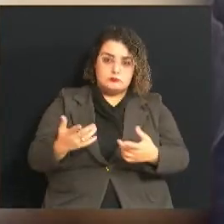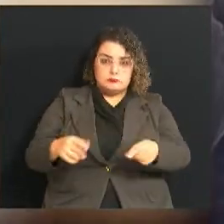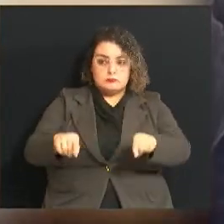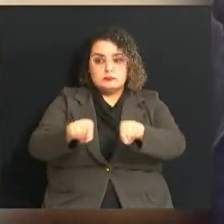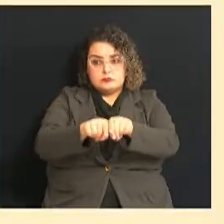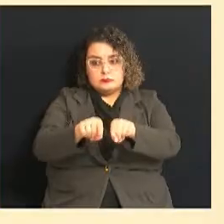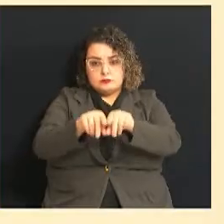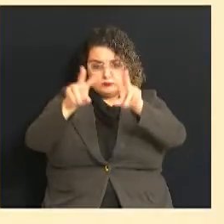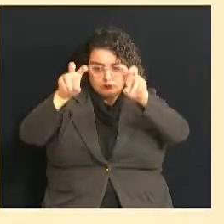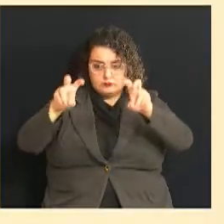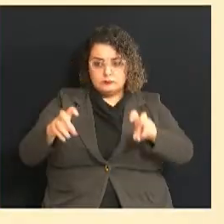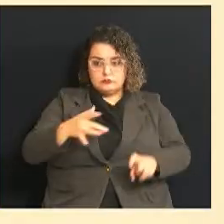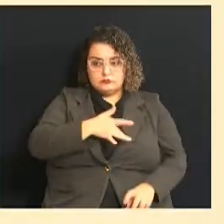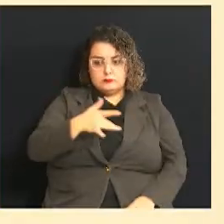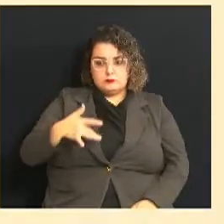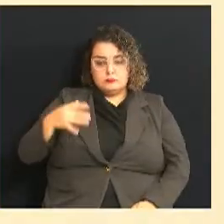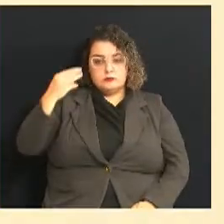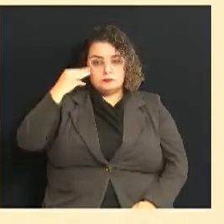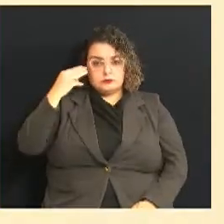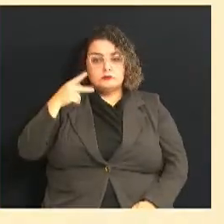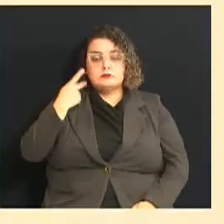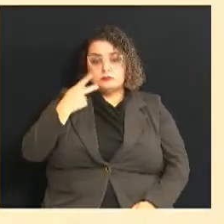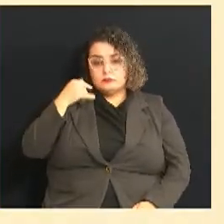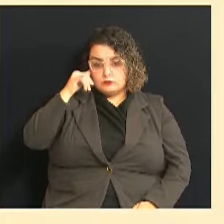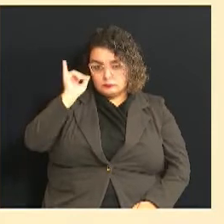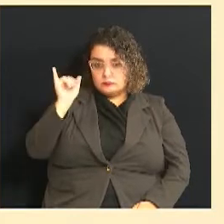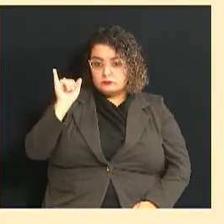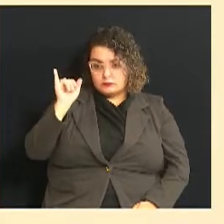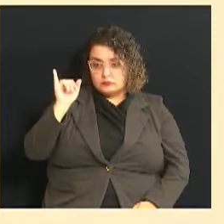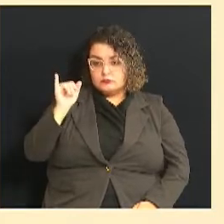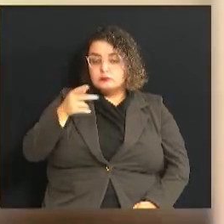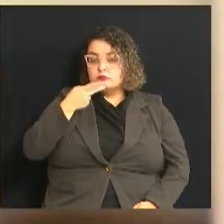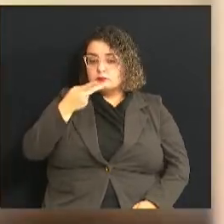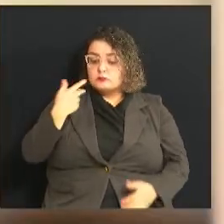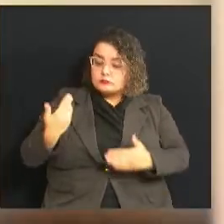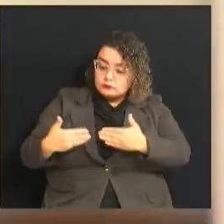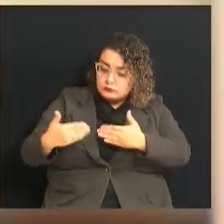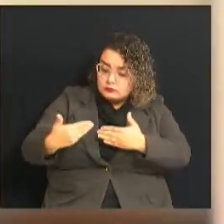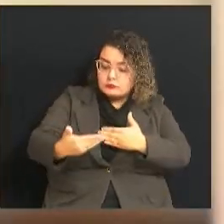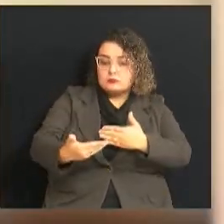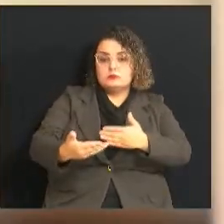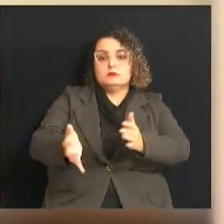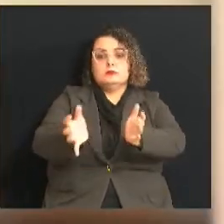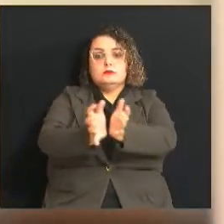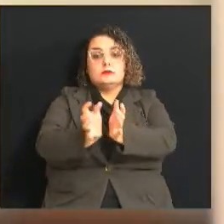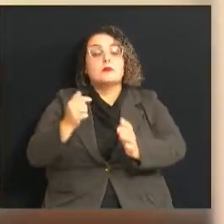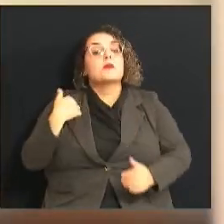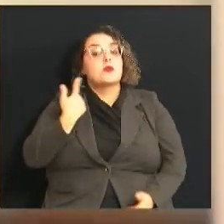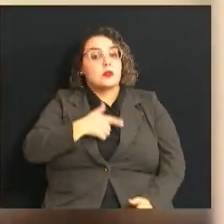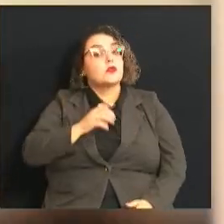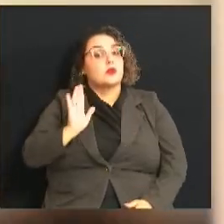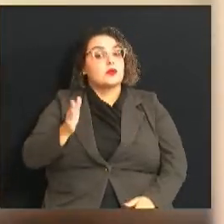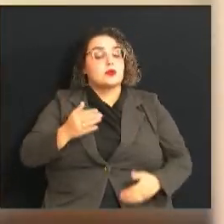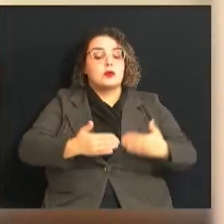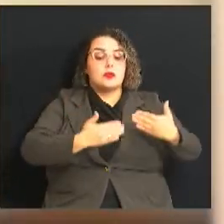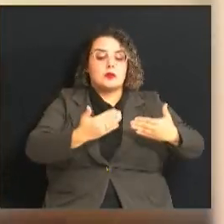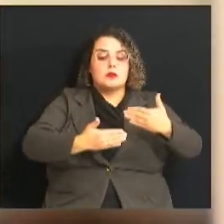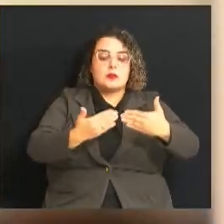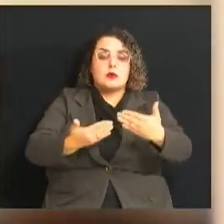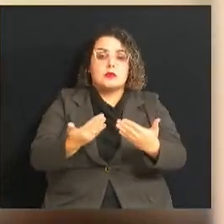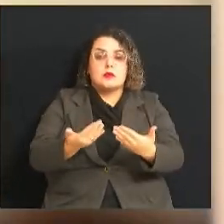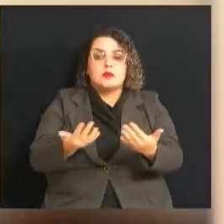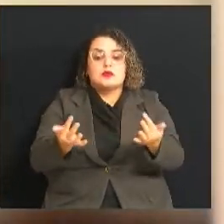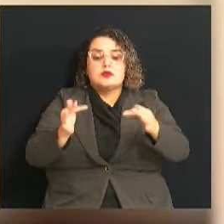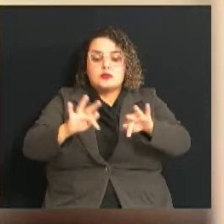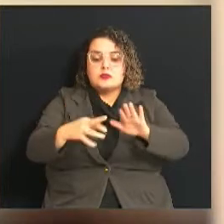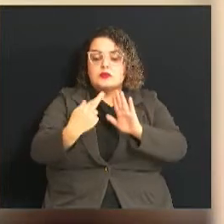questão da saúde mental. Paulo Búfalo falou também sobre os próximos passos da comissão. Nós já estamos num processo de